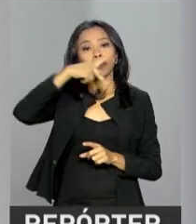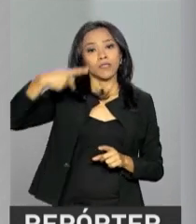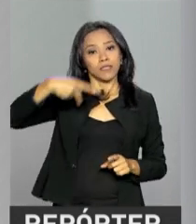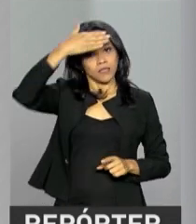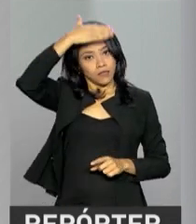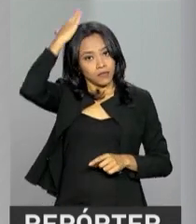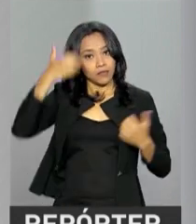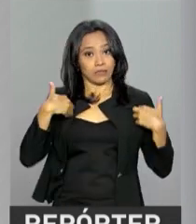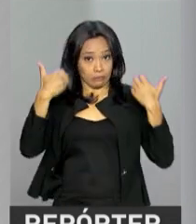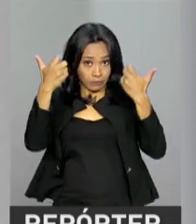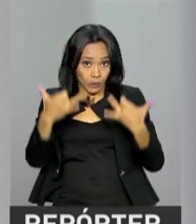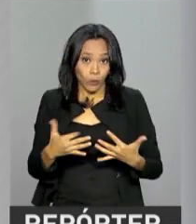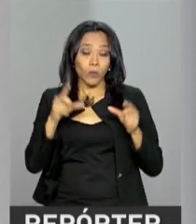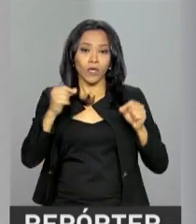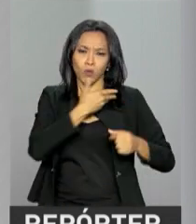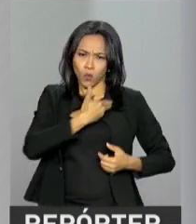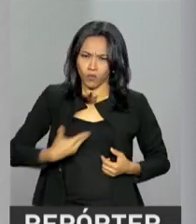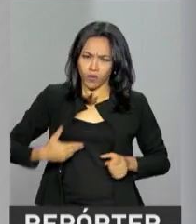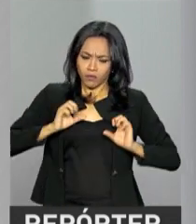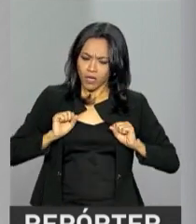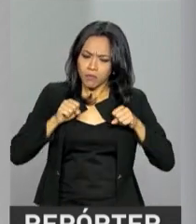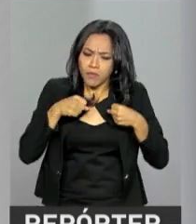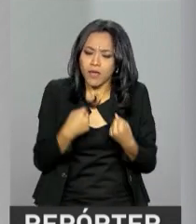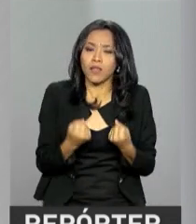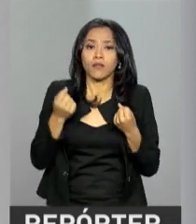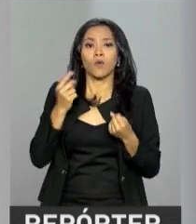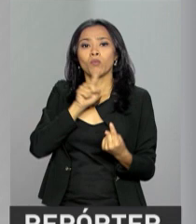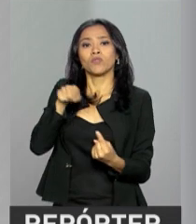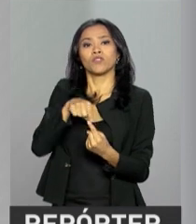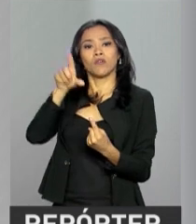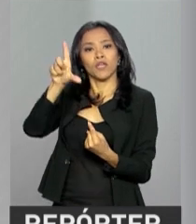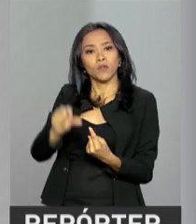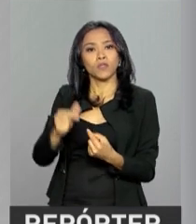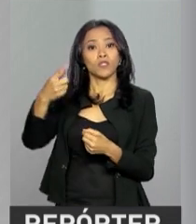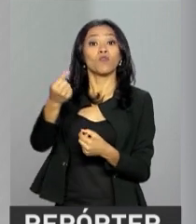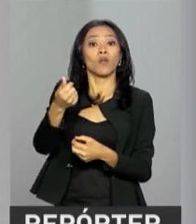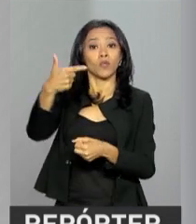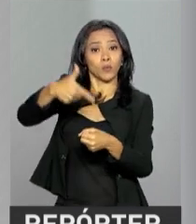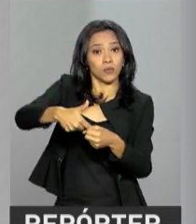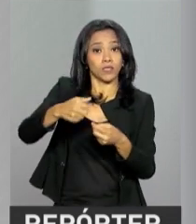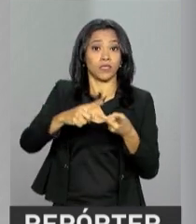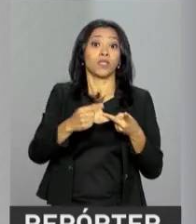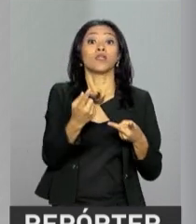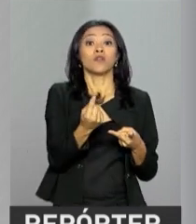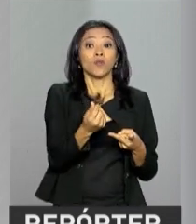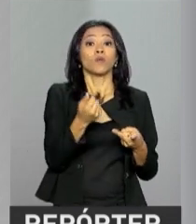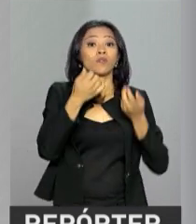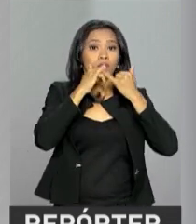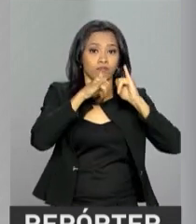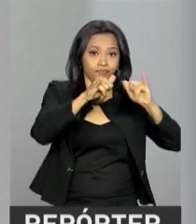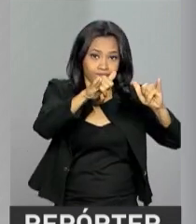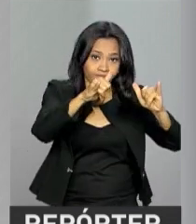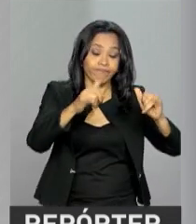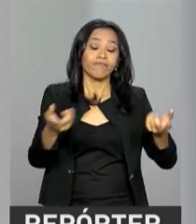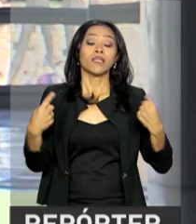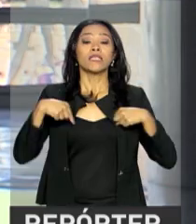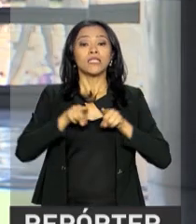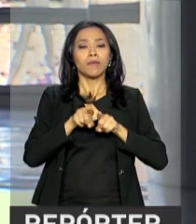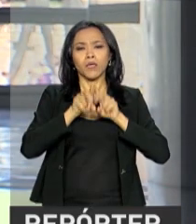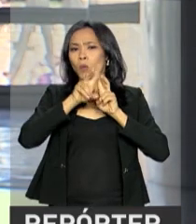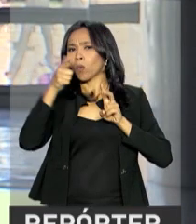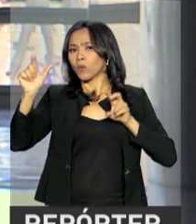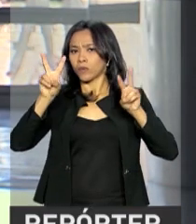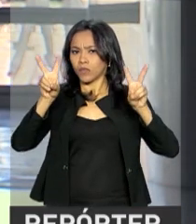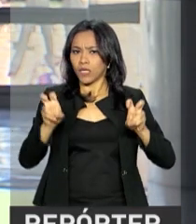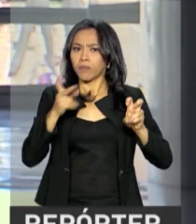disse que o governo está empenhado em reduzir o preço da gasolina e da energia o presidente falou também sobre o